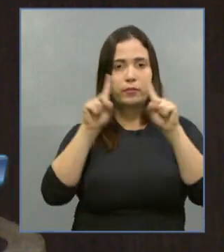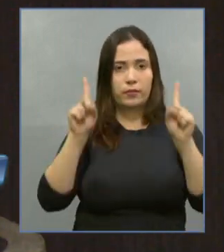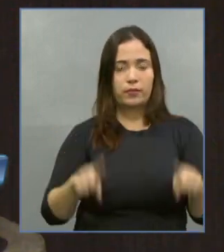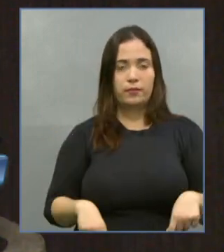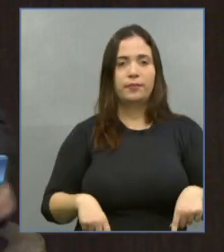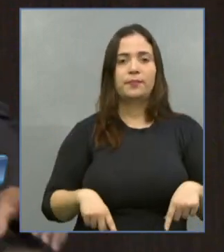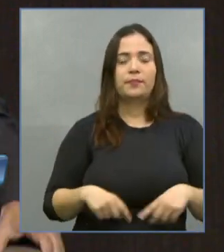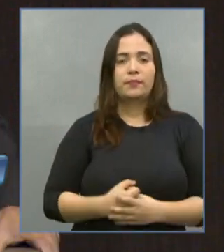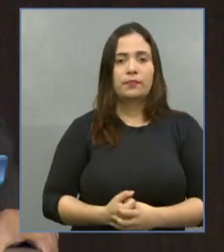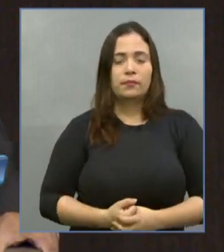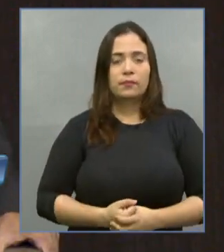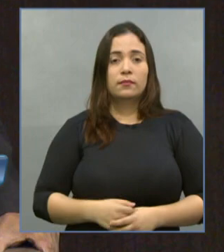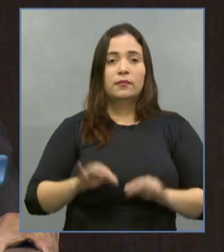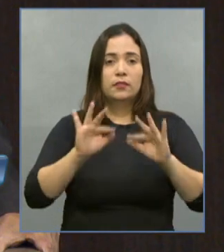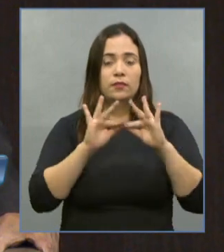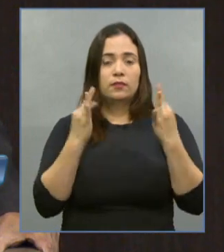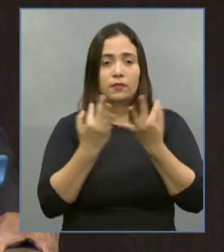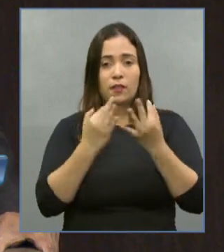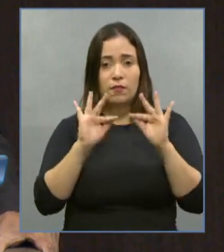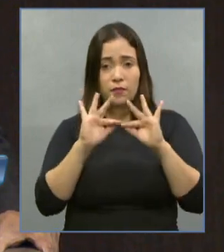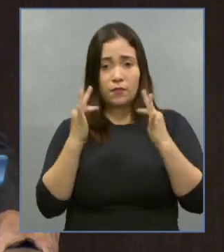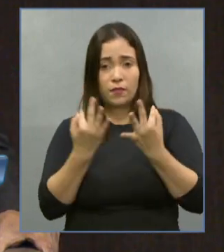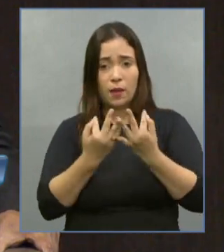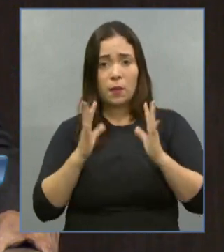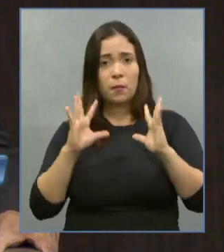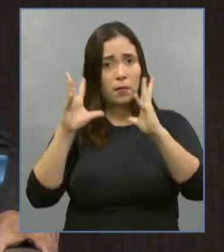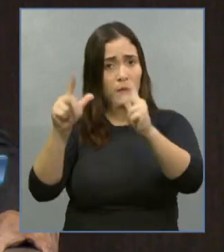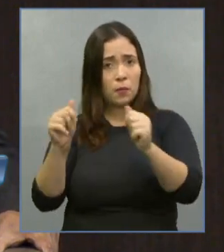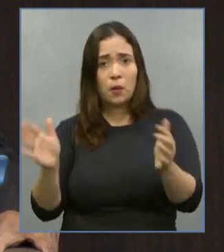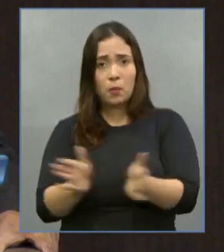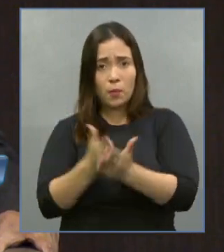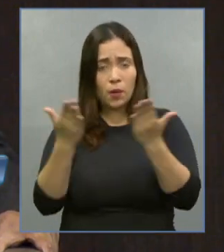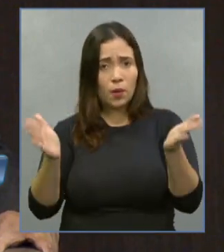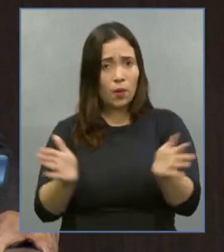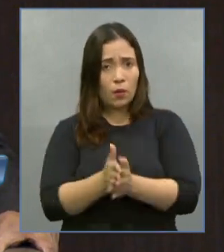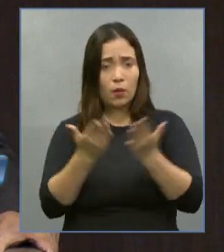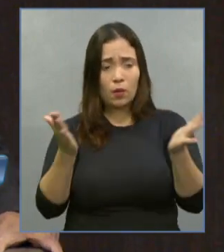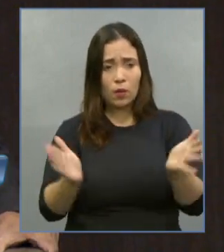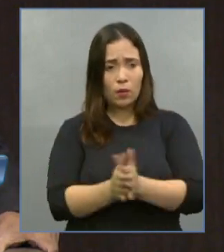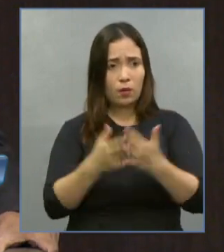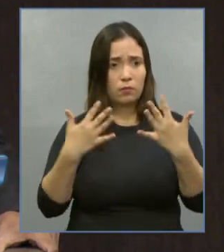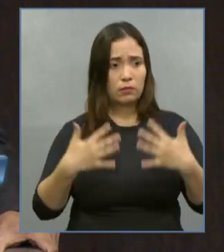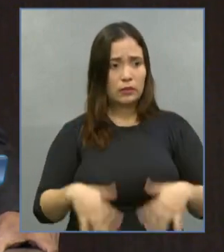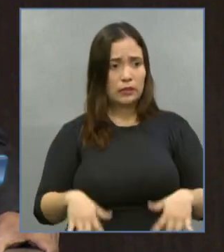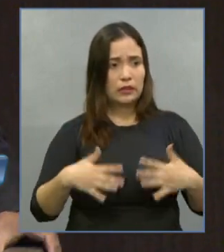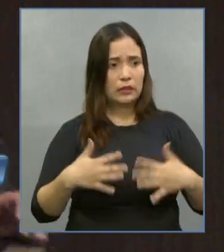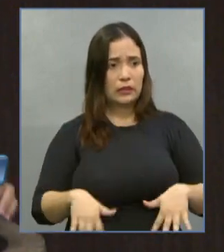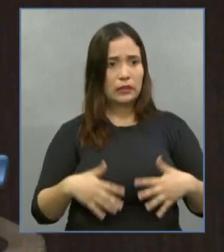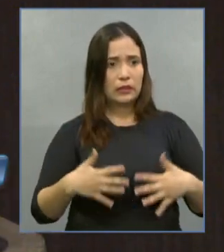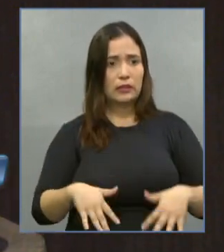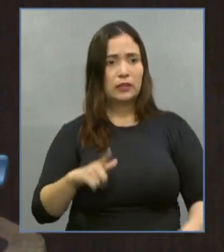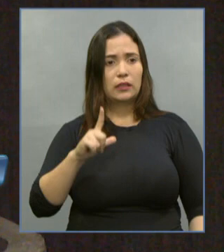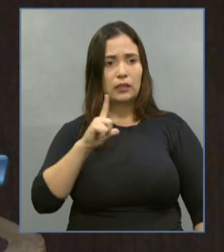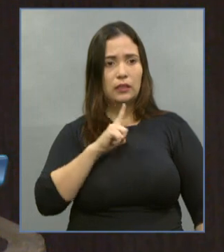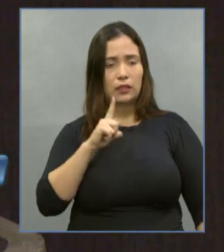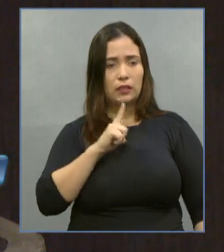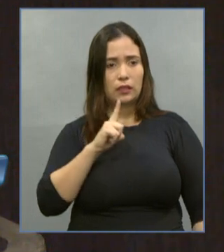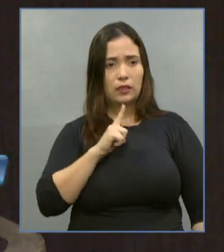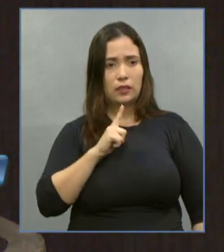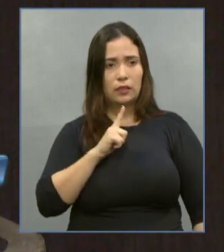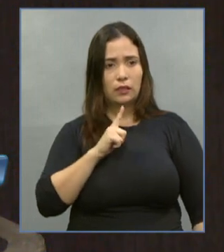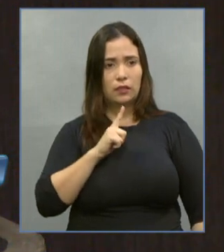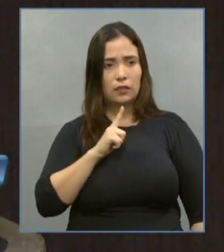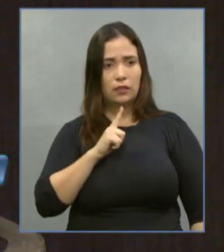E estas famílias são famílias em vulnerabilidade social, não são famílias que moram no Meireles. Não são